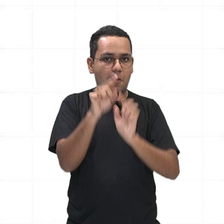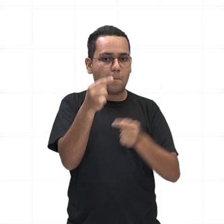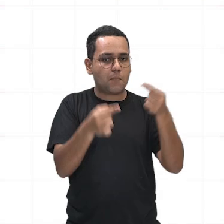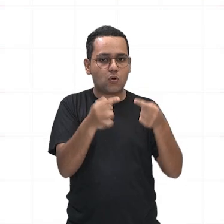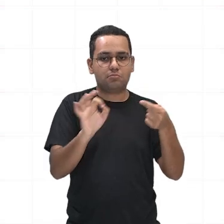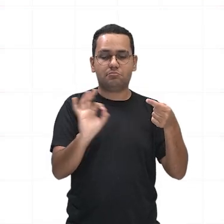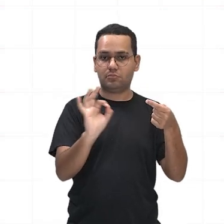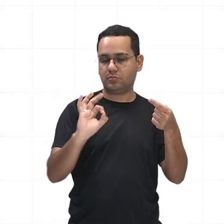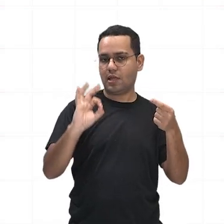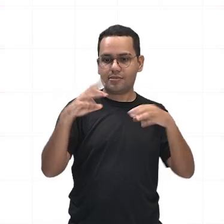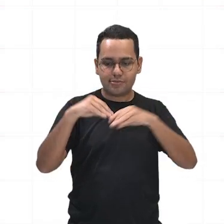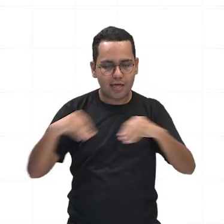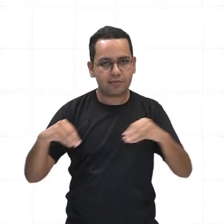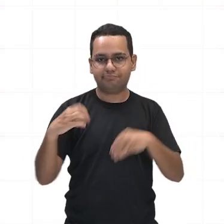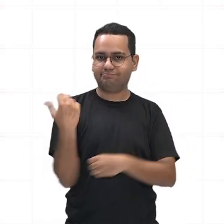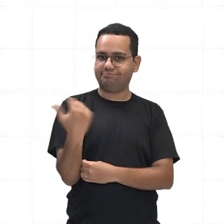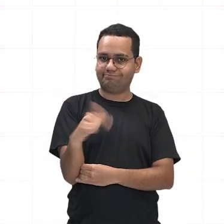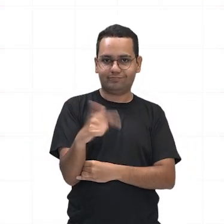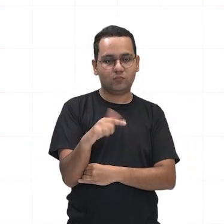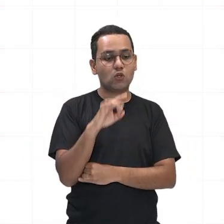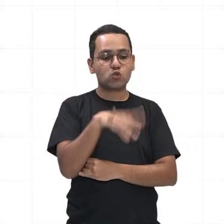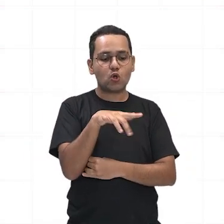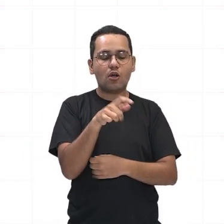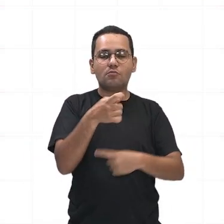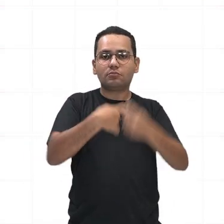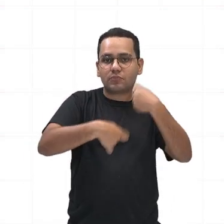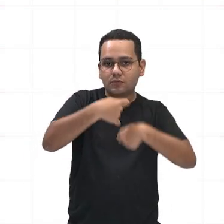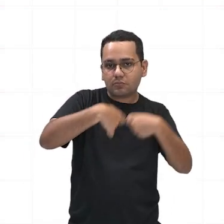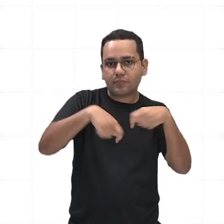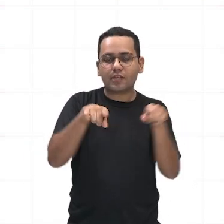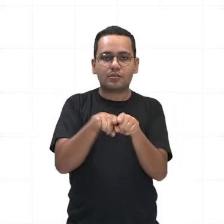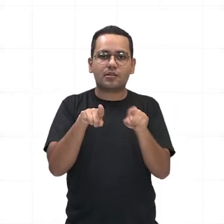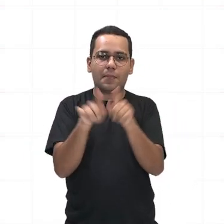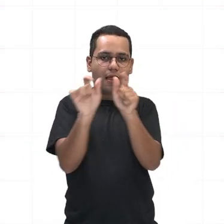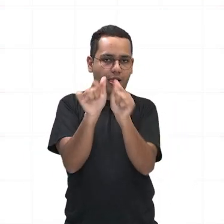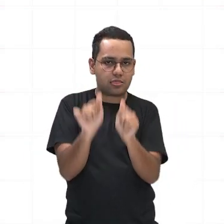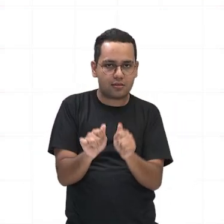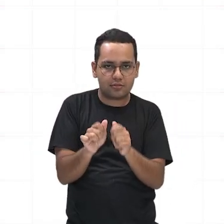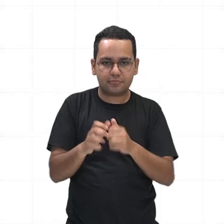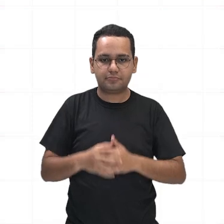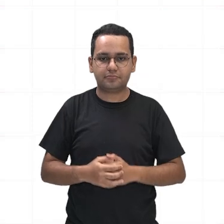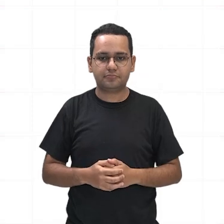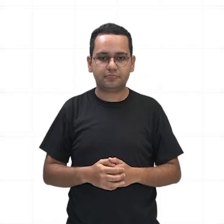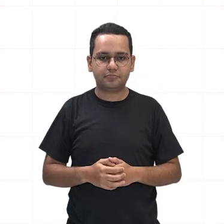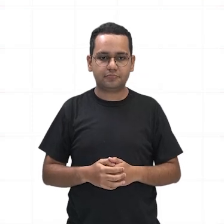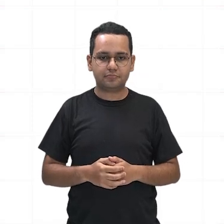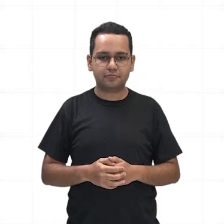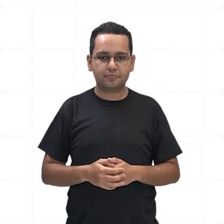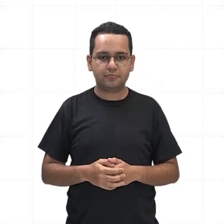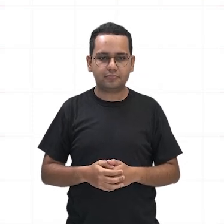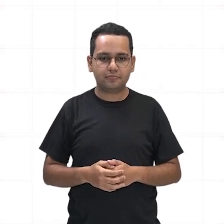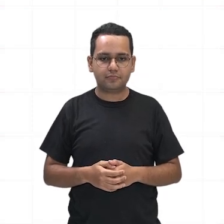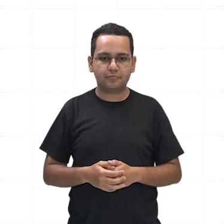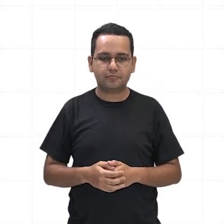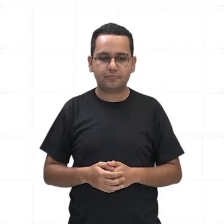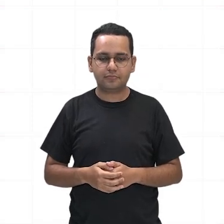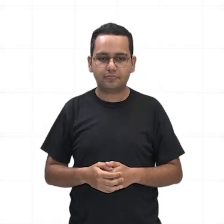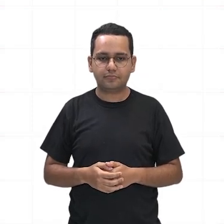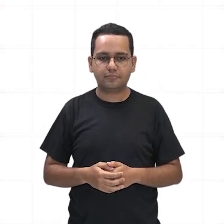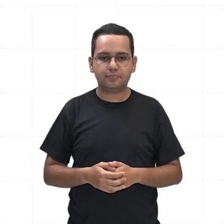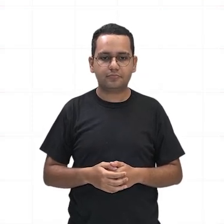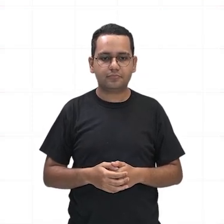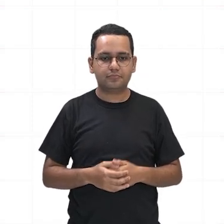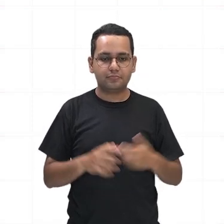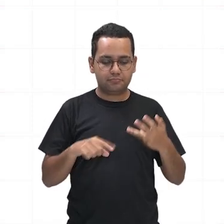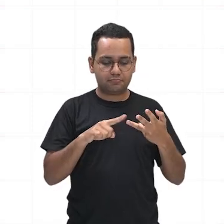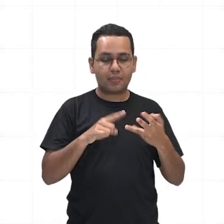terras, trabalhavam com o comércio e o artesanato. E, né, formados também aí essa divisão social pelos